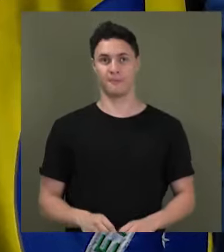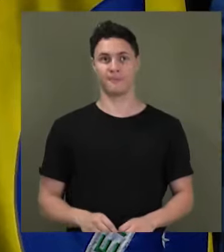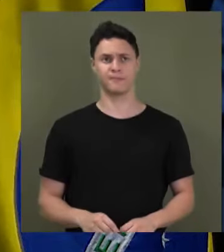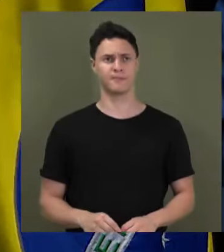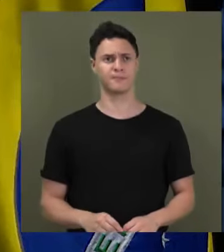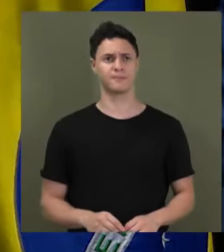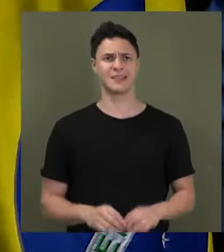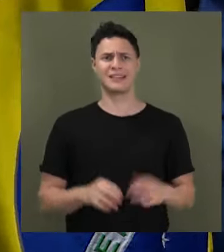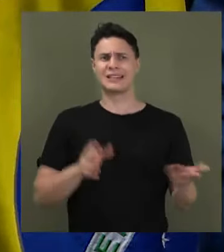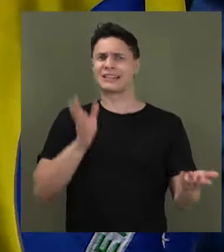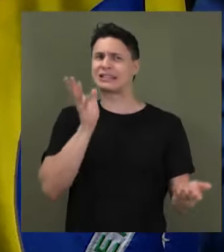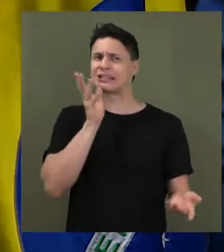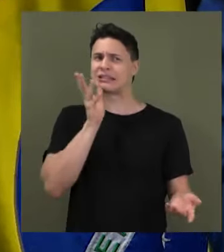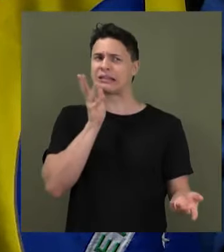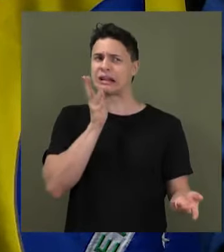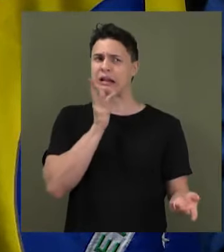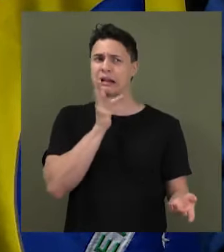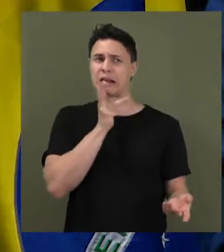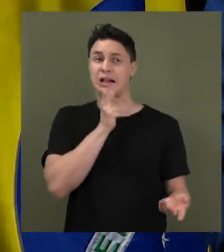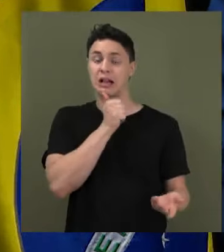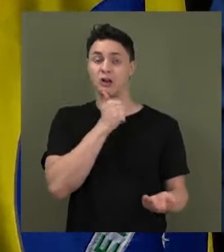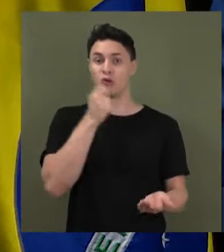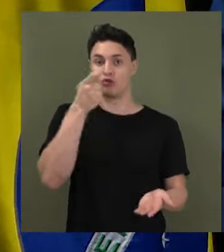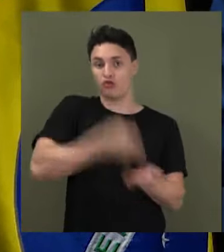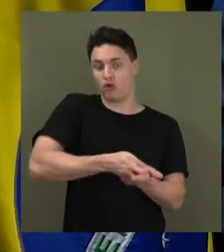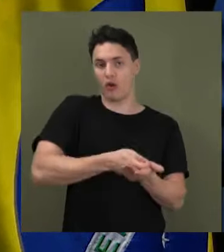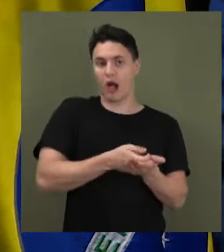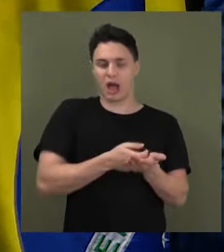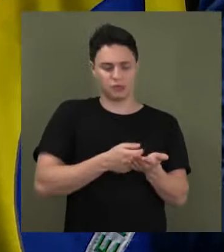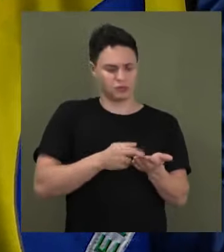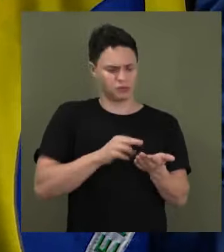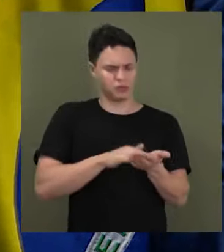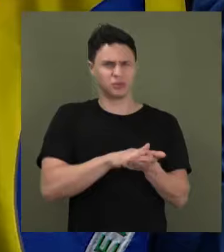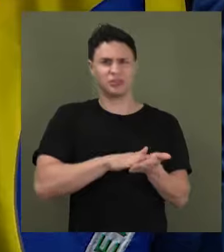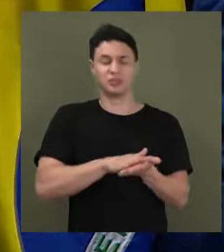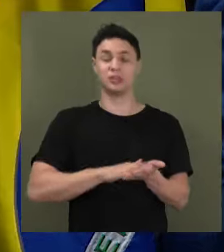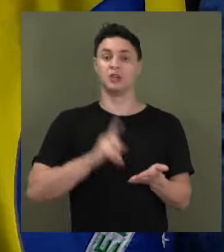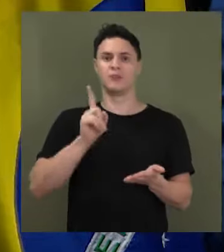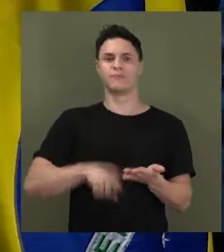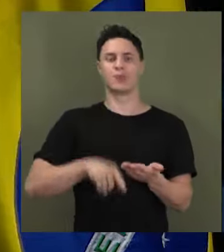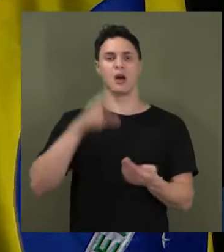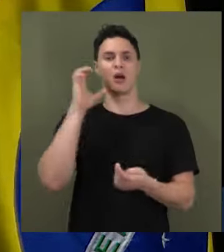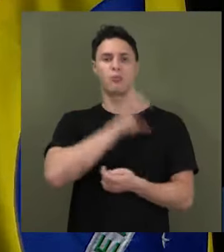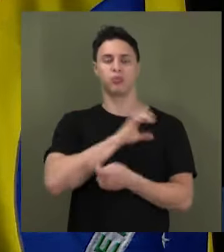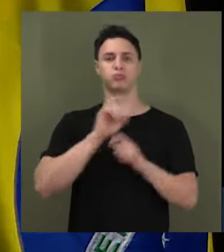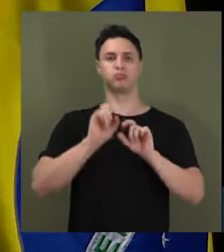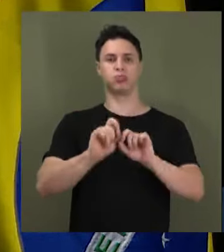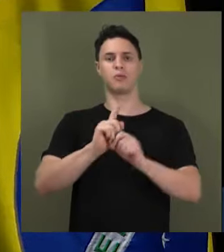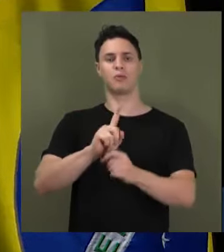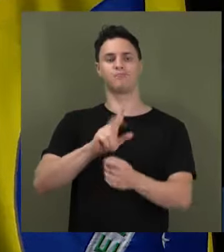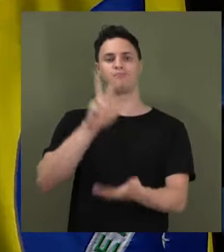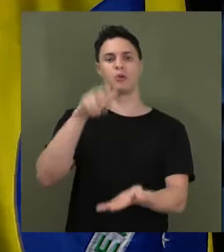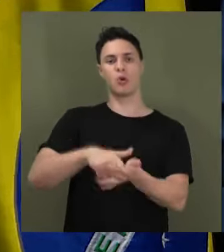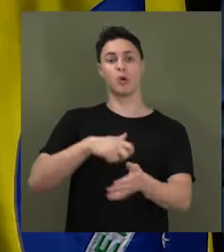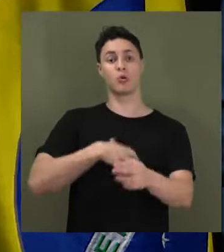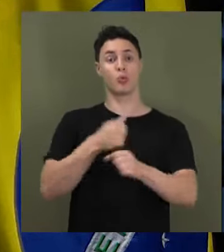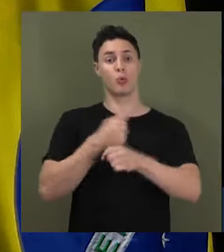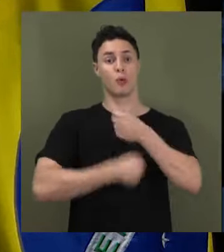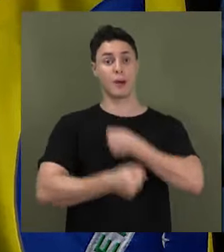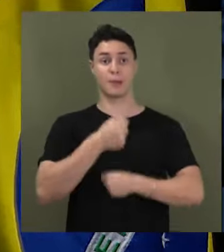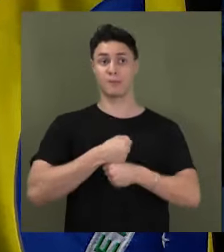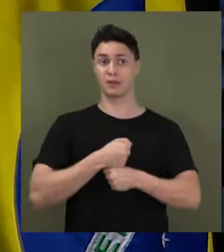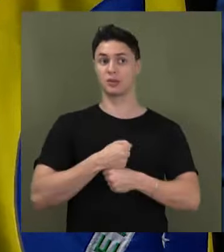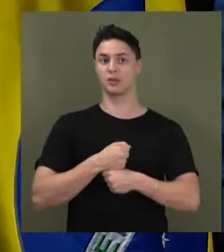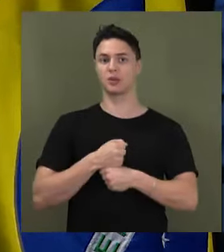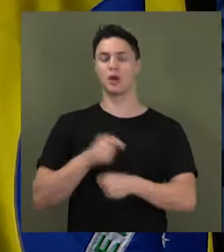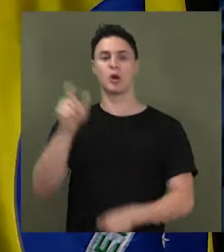Essa lentidão contrasta fortemente com a rapidez em que foi julgada no ano passado a